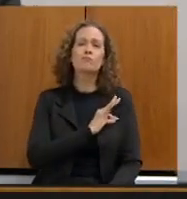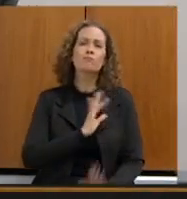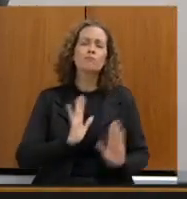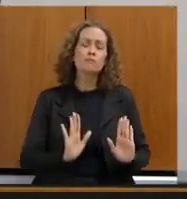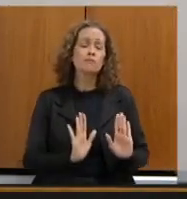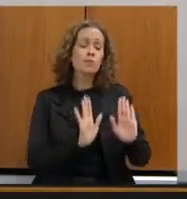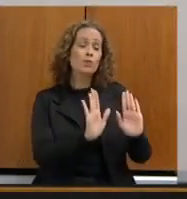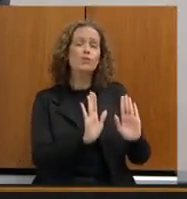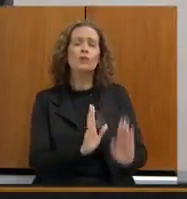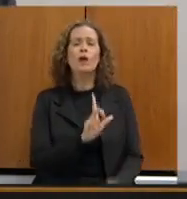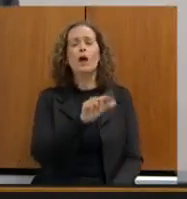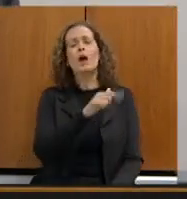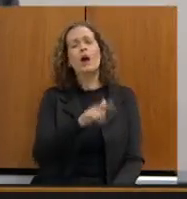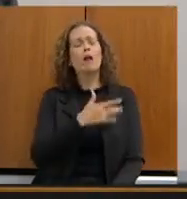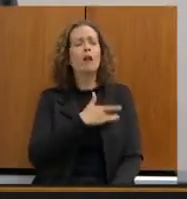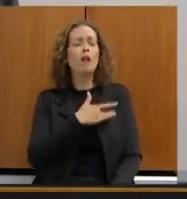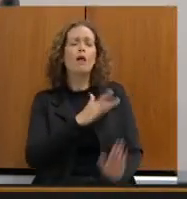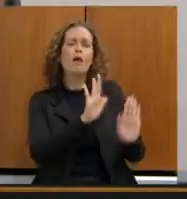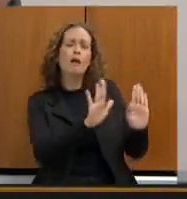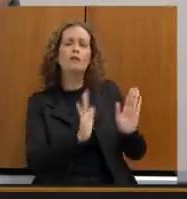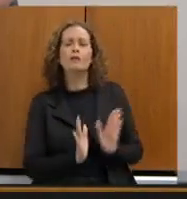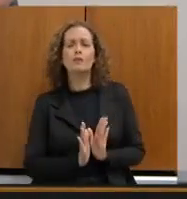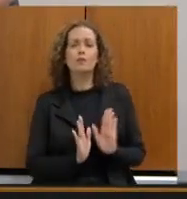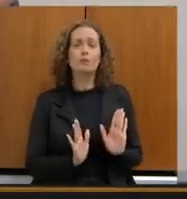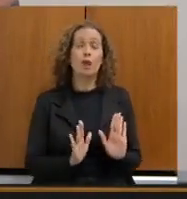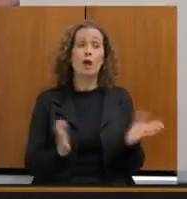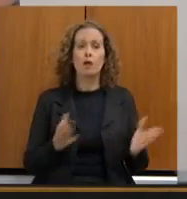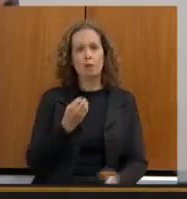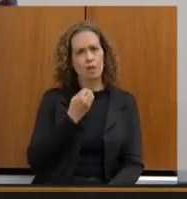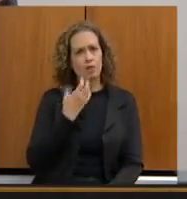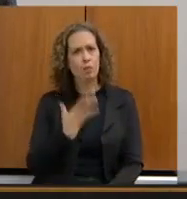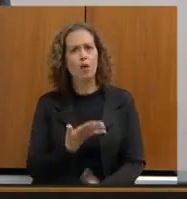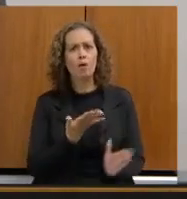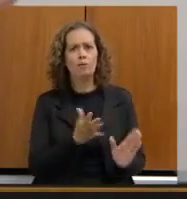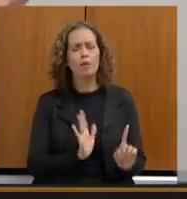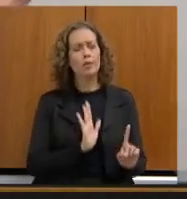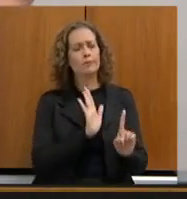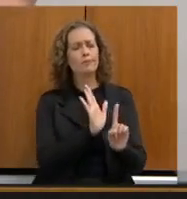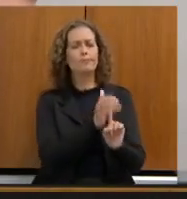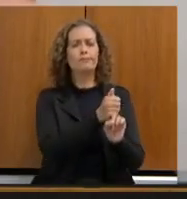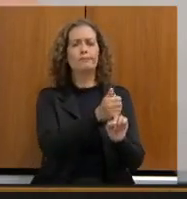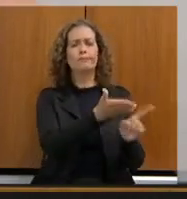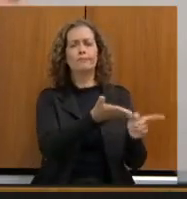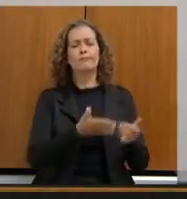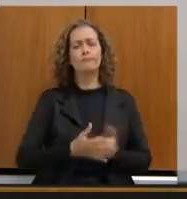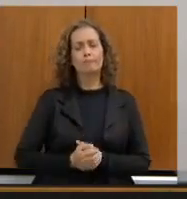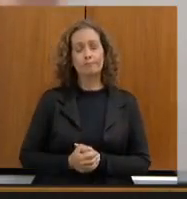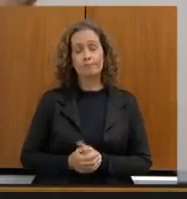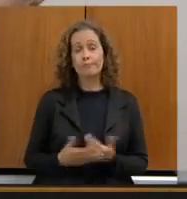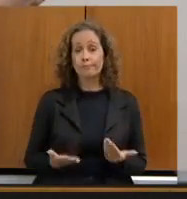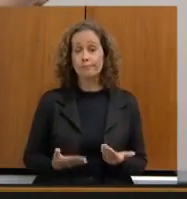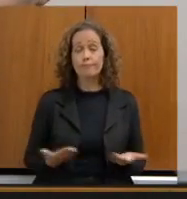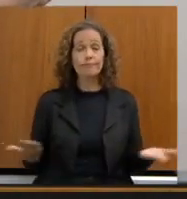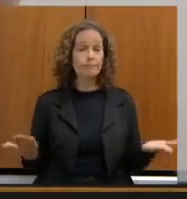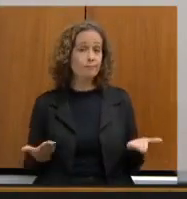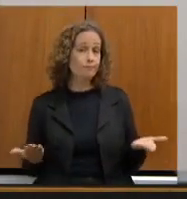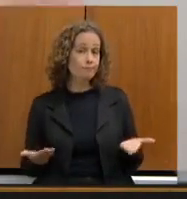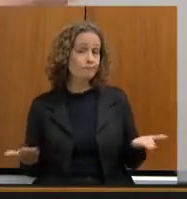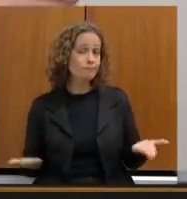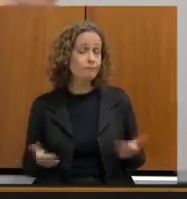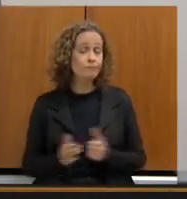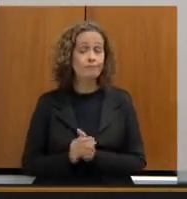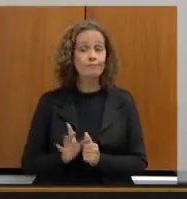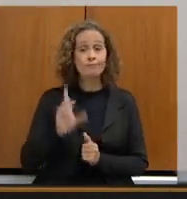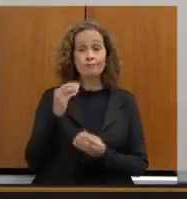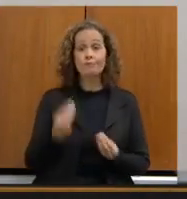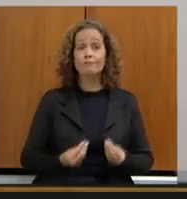física do Lázaro Graças a Deus que foi preservada graças a Deus e uma hora dessa né